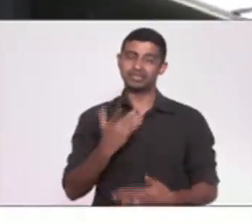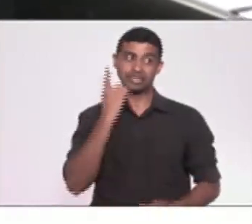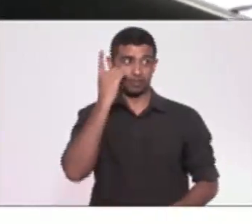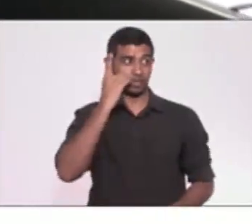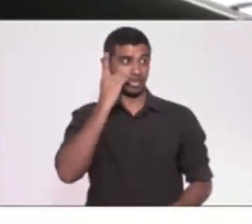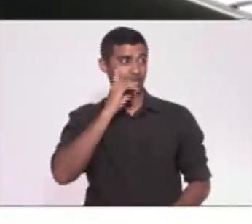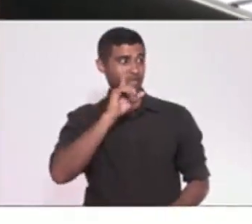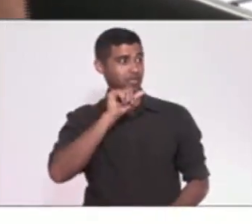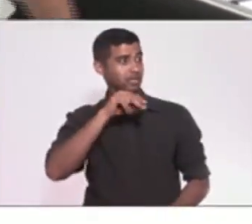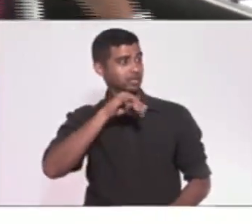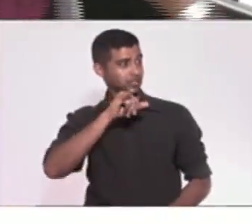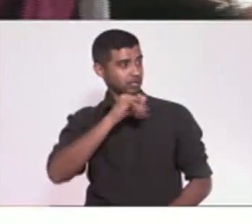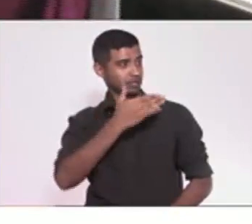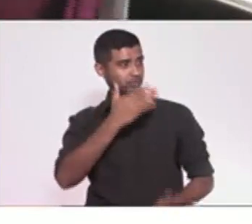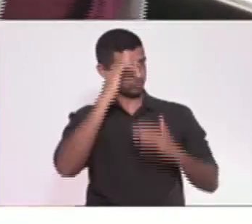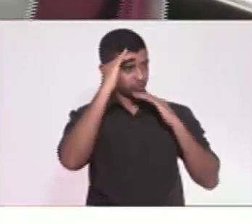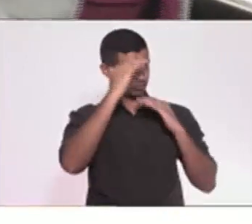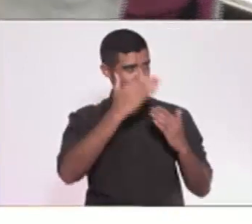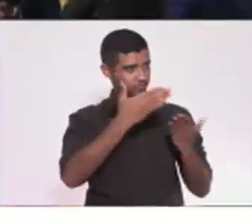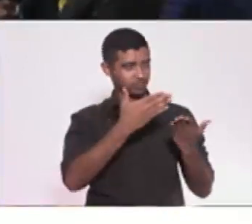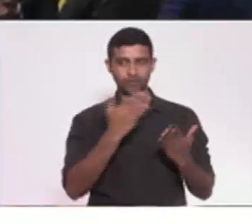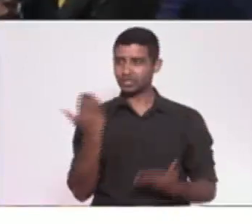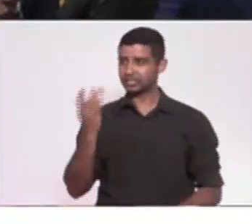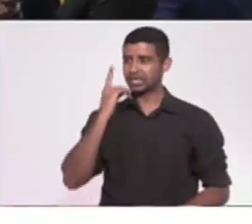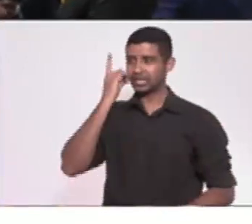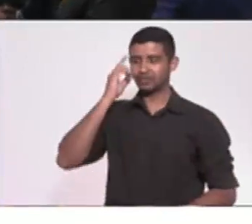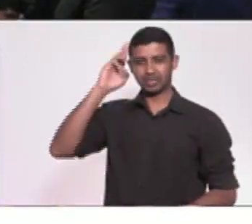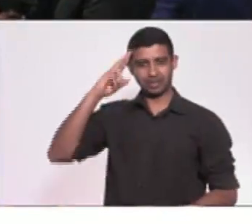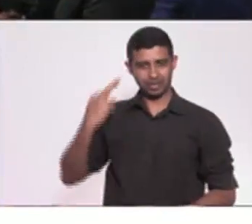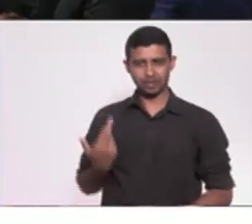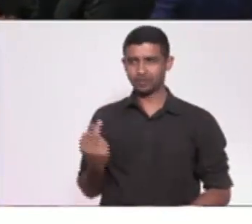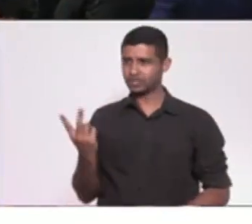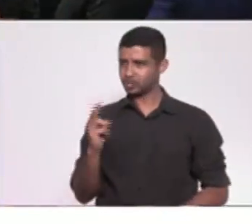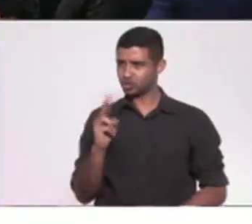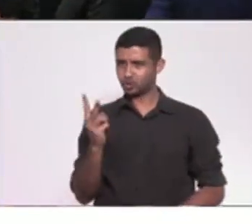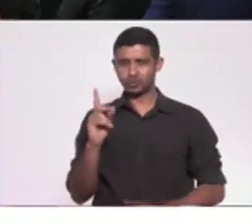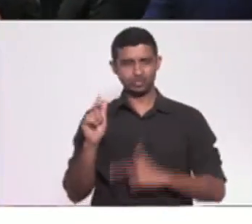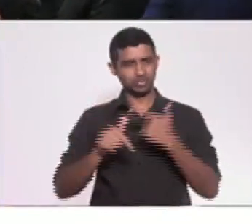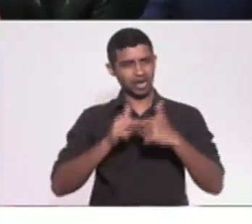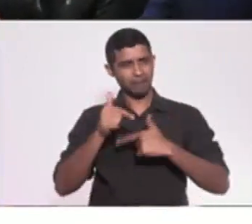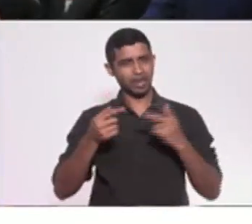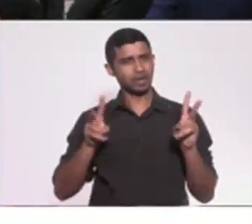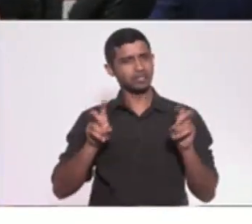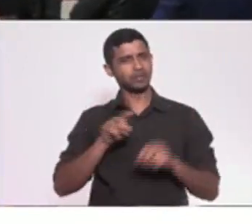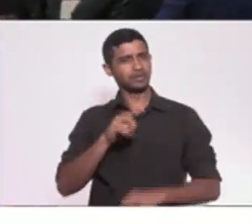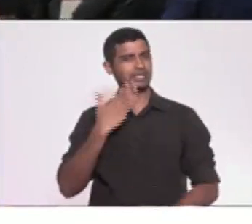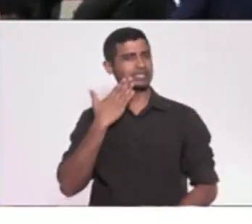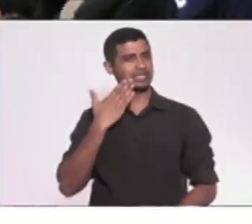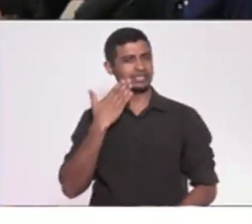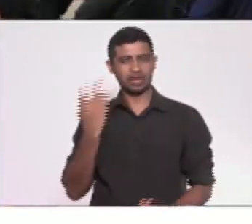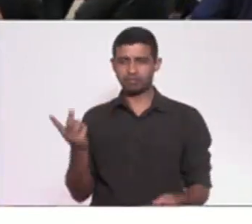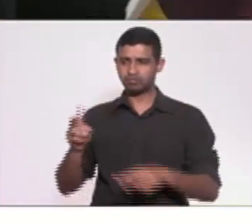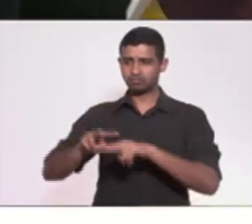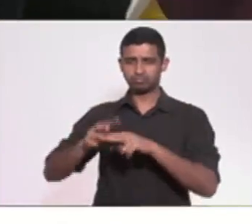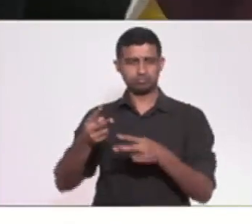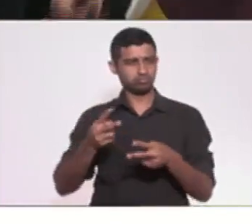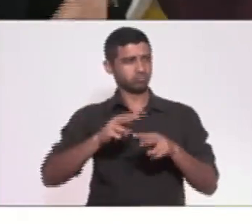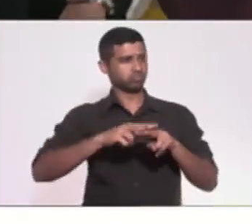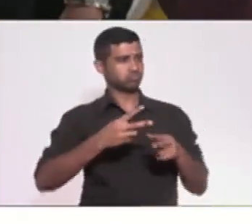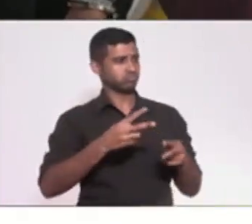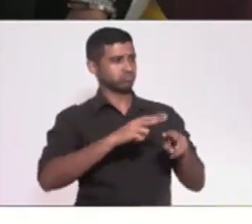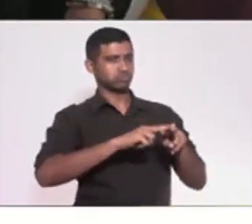Dani. Vossa Excelência, deputada Renata, que trabalham com esse assunto, sabem que as nossas prisões